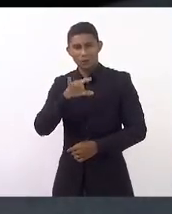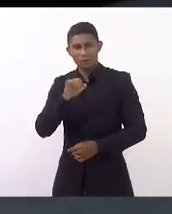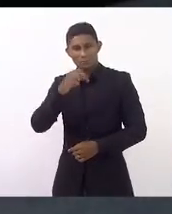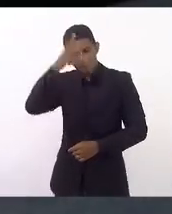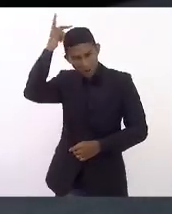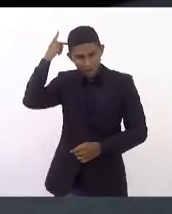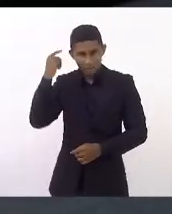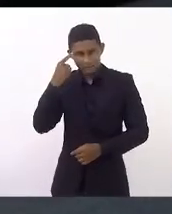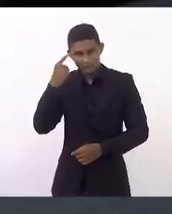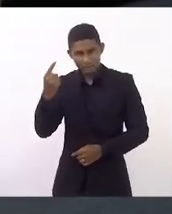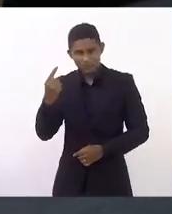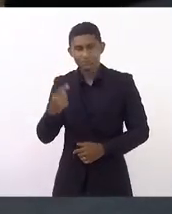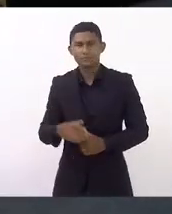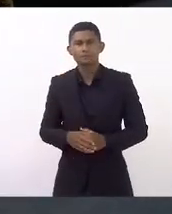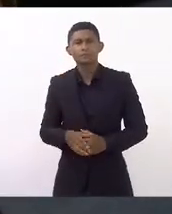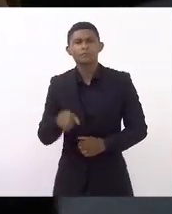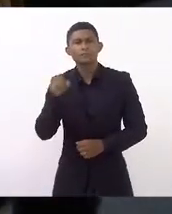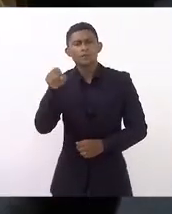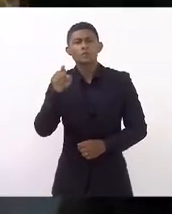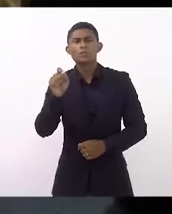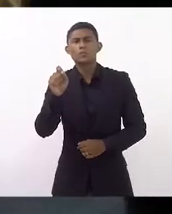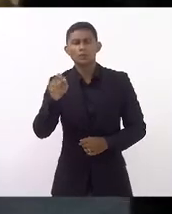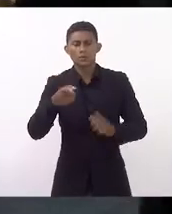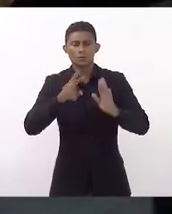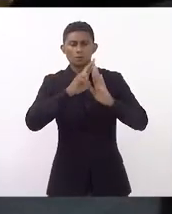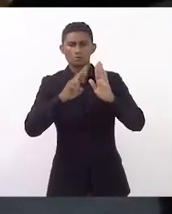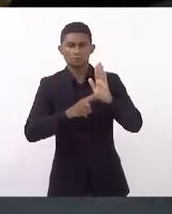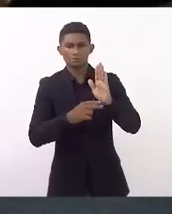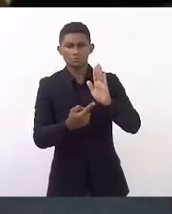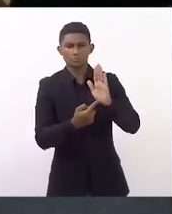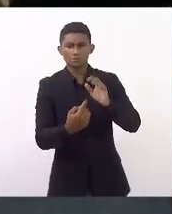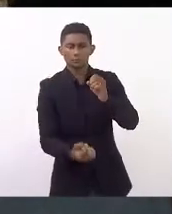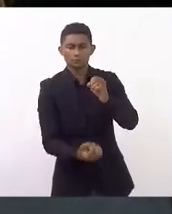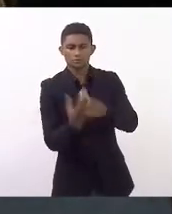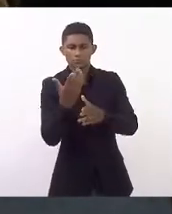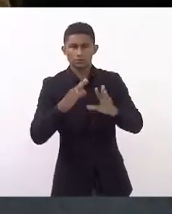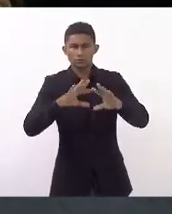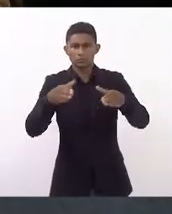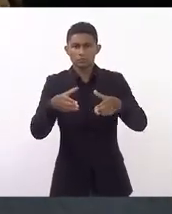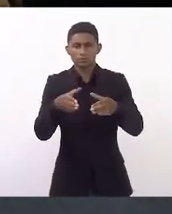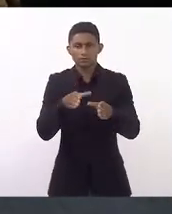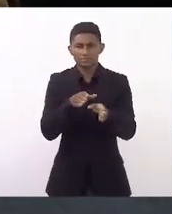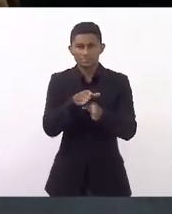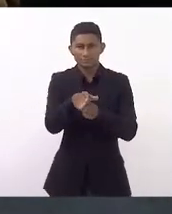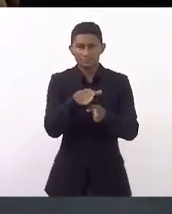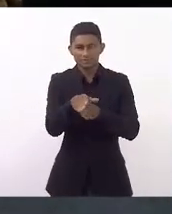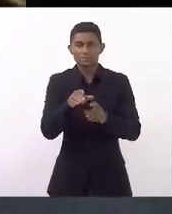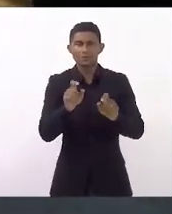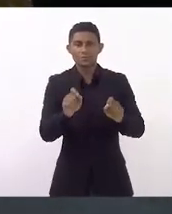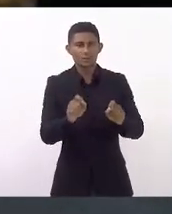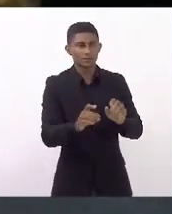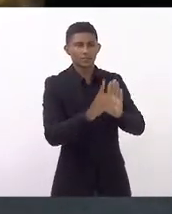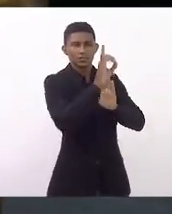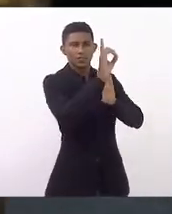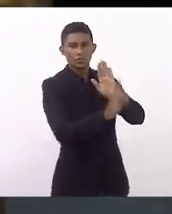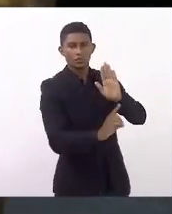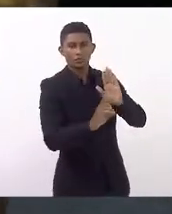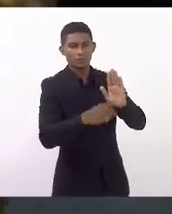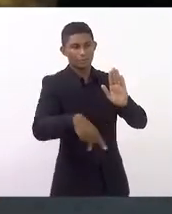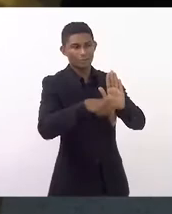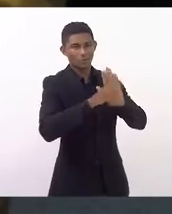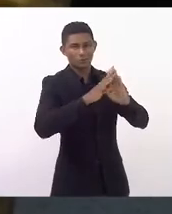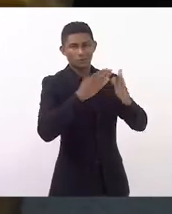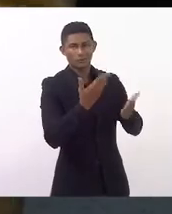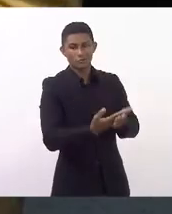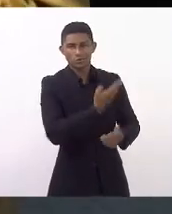gestão do Conte Bittencourt, ele regulamentou e criou o Conselho dos Diretores de Escola Pública. Foi o último